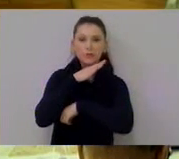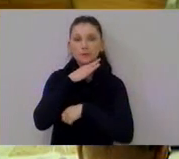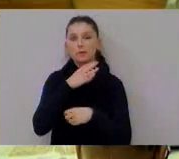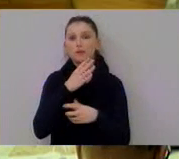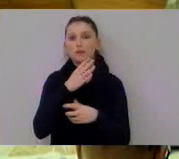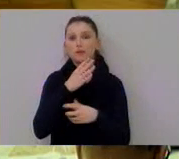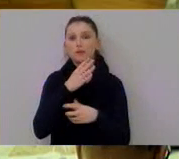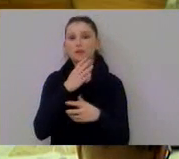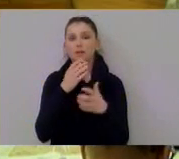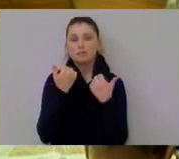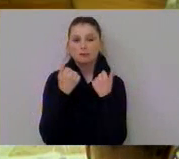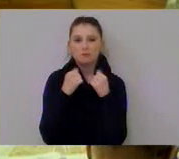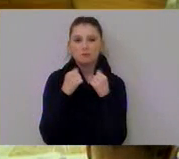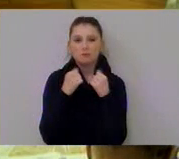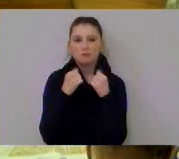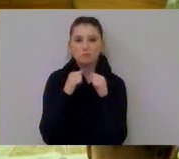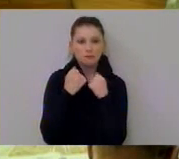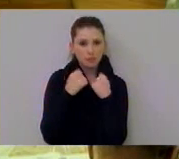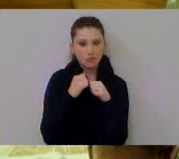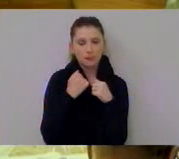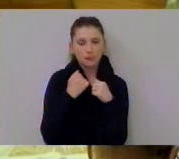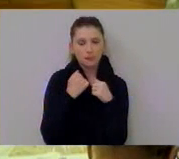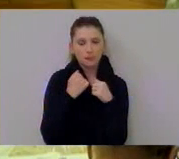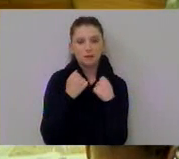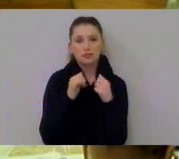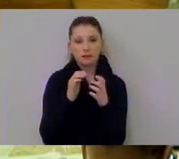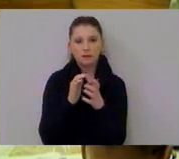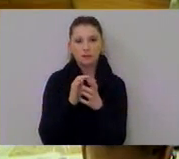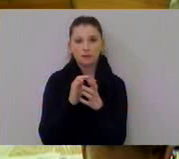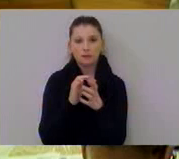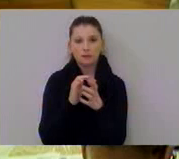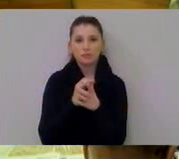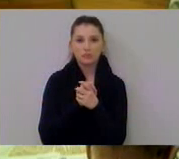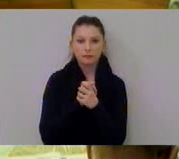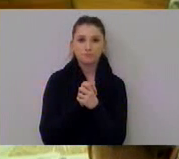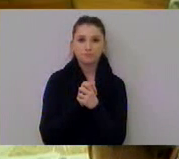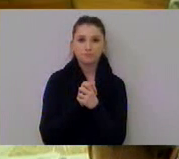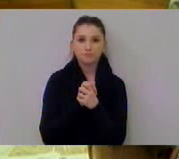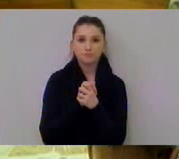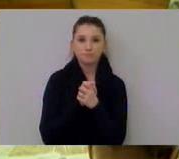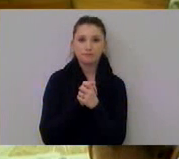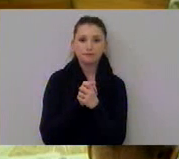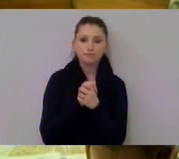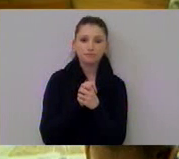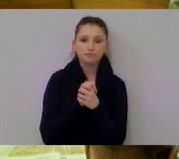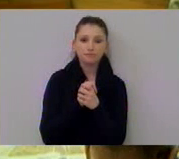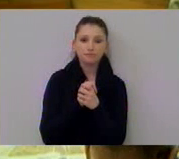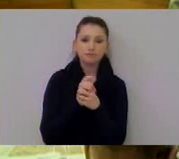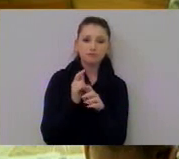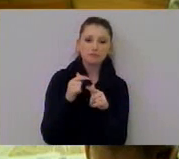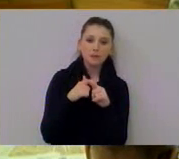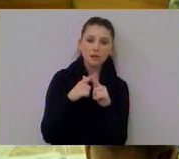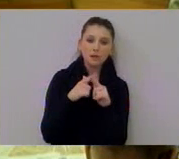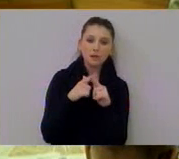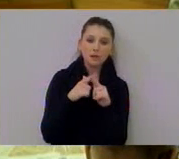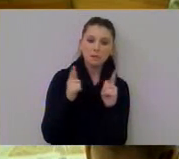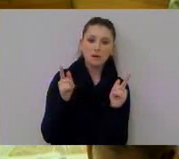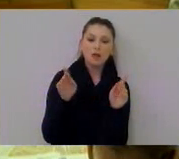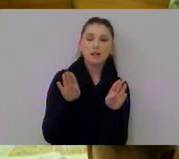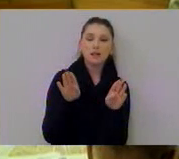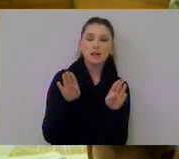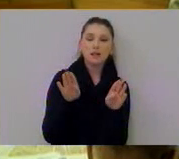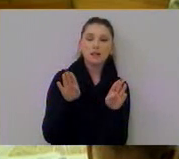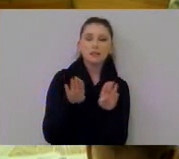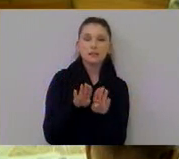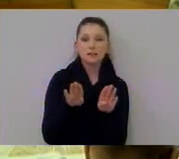minimizar o problema daquela comunidade. Mas também eu quero deixar aqui registrado a